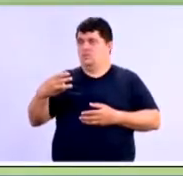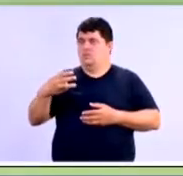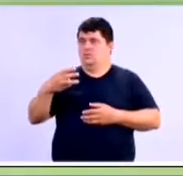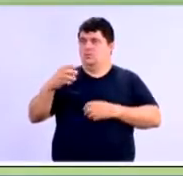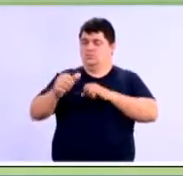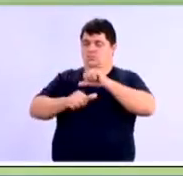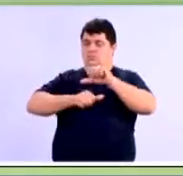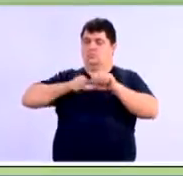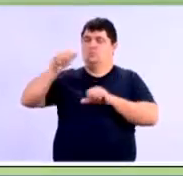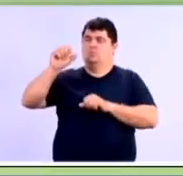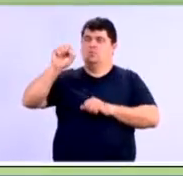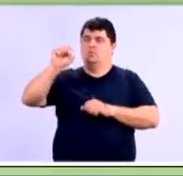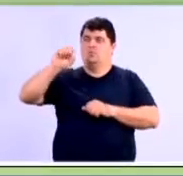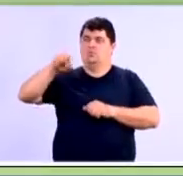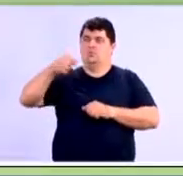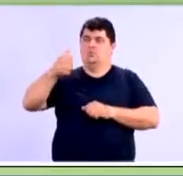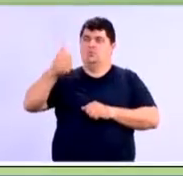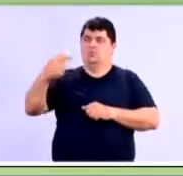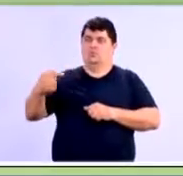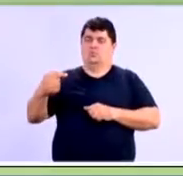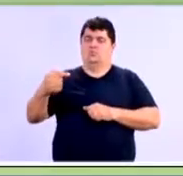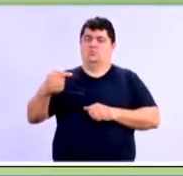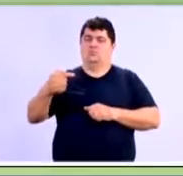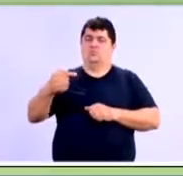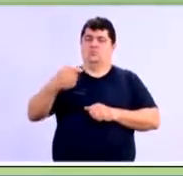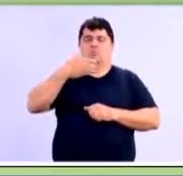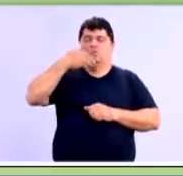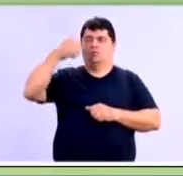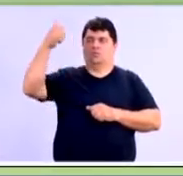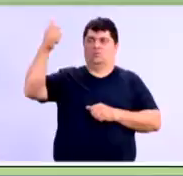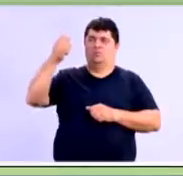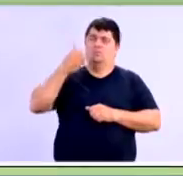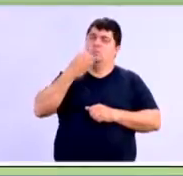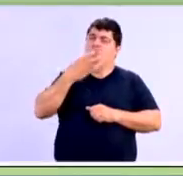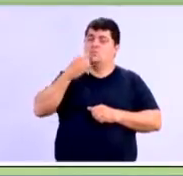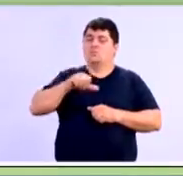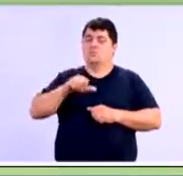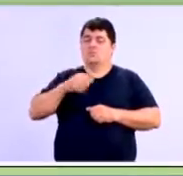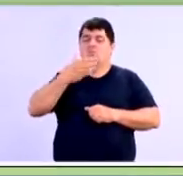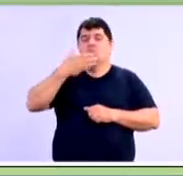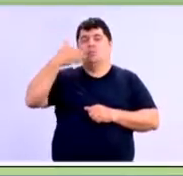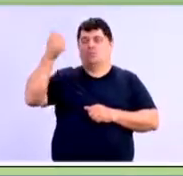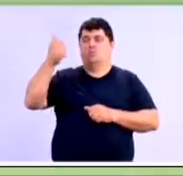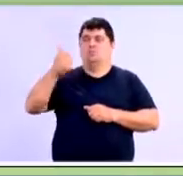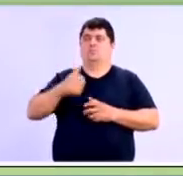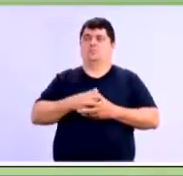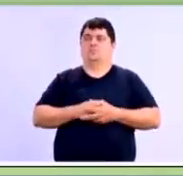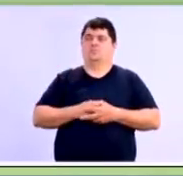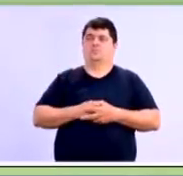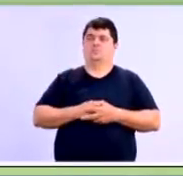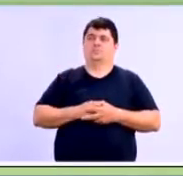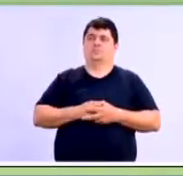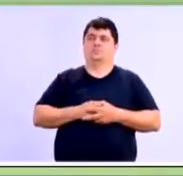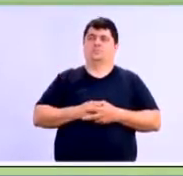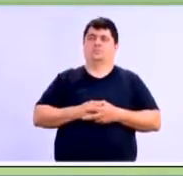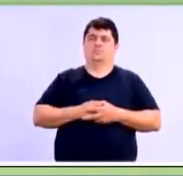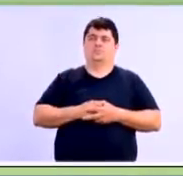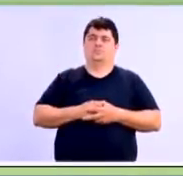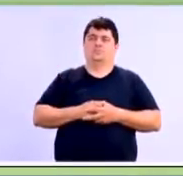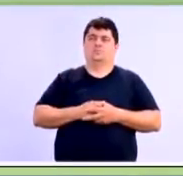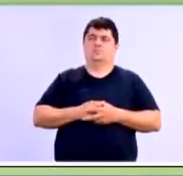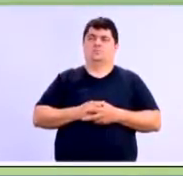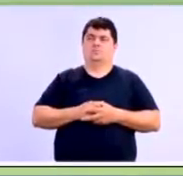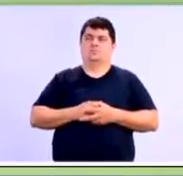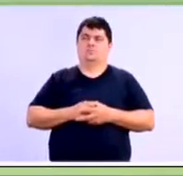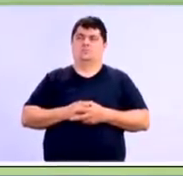quanto? 8,17. Aumentou. É bom ou ruim? Oxe, muito bom, né? Melhorou. Então tem que se apegar nisso,